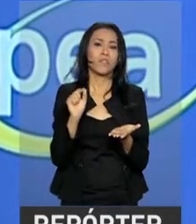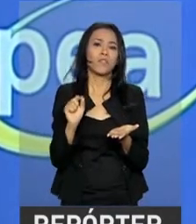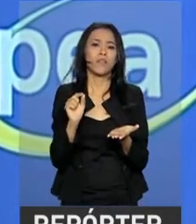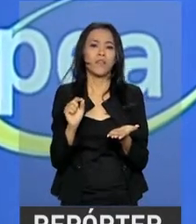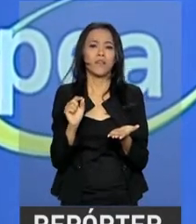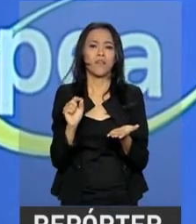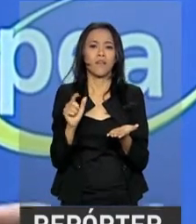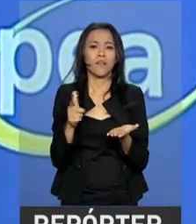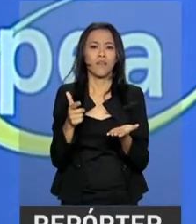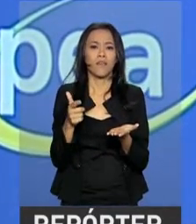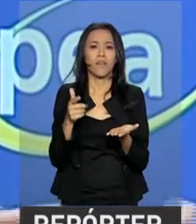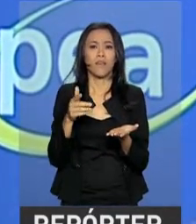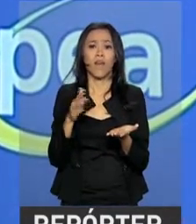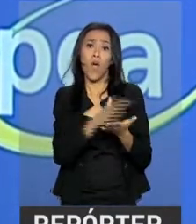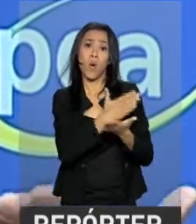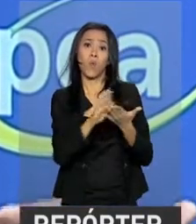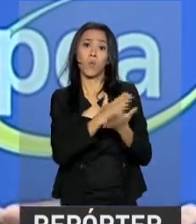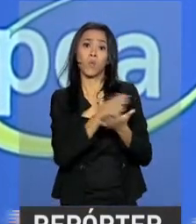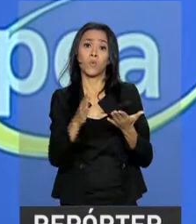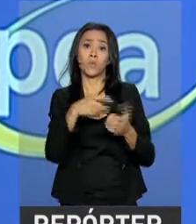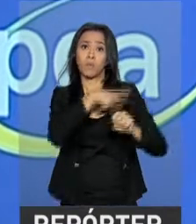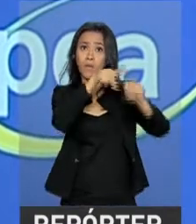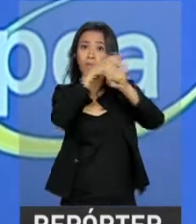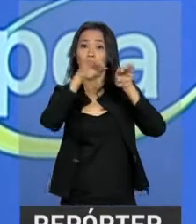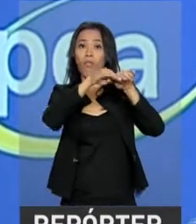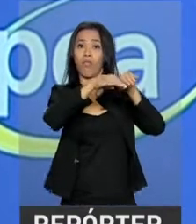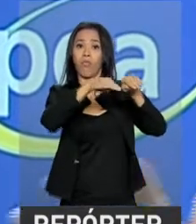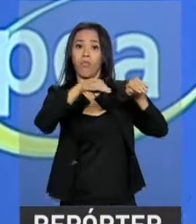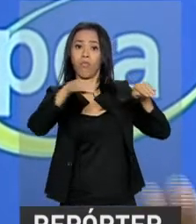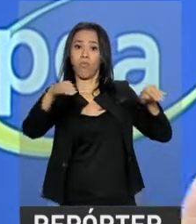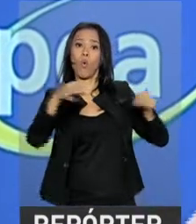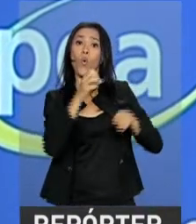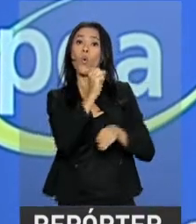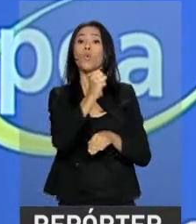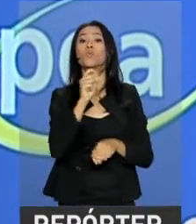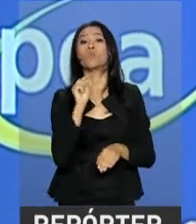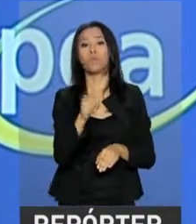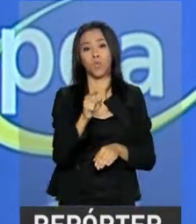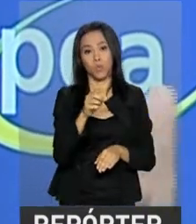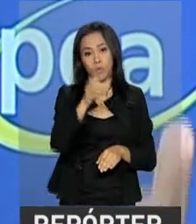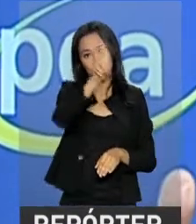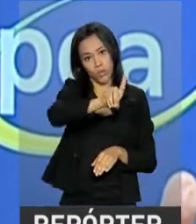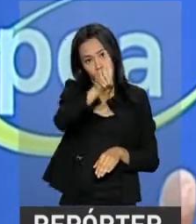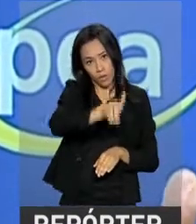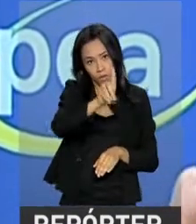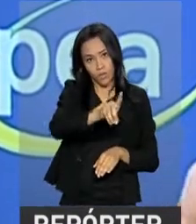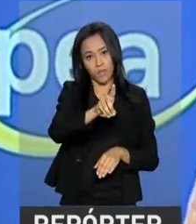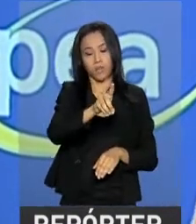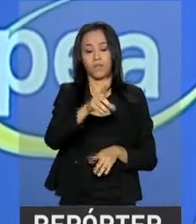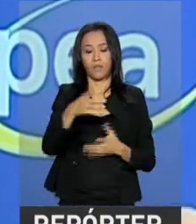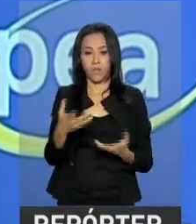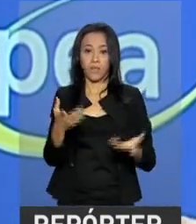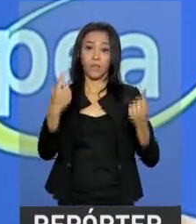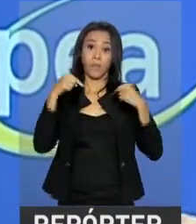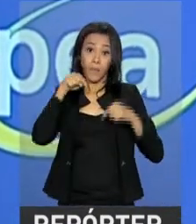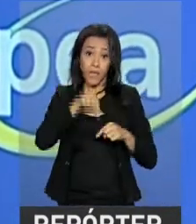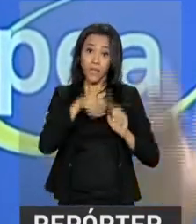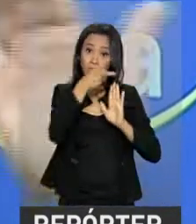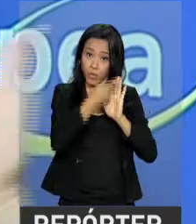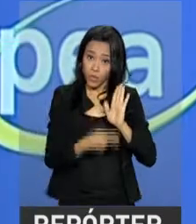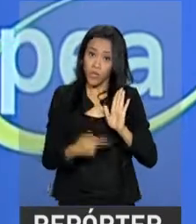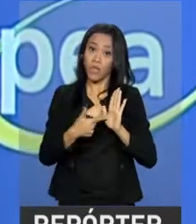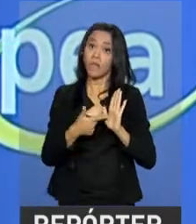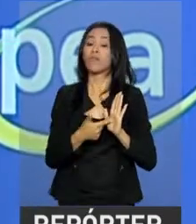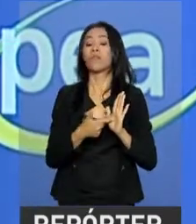estacionar uma renda média e torno de 8 mil dólares per capta esse nosso projeto coloca o brasil no